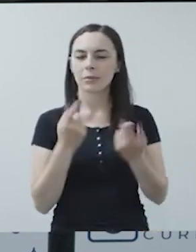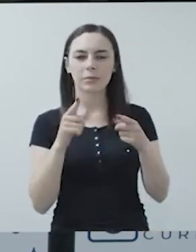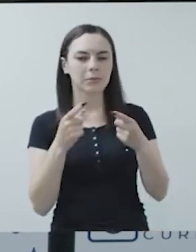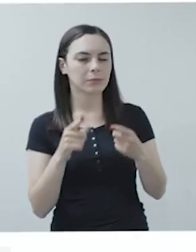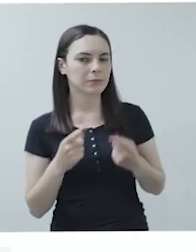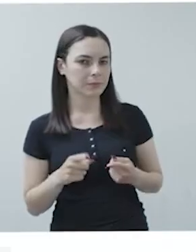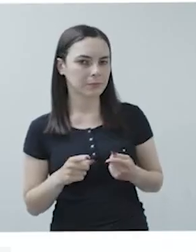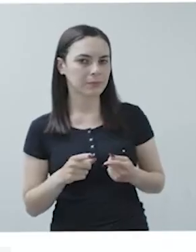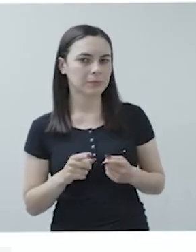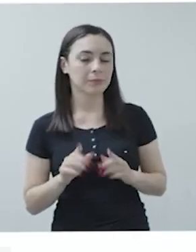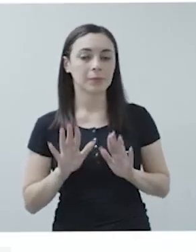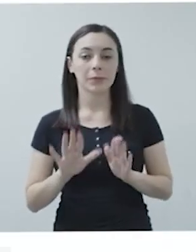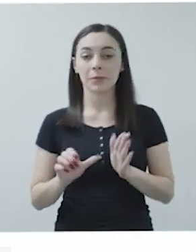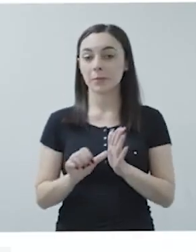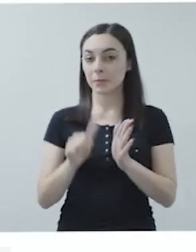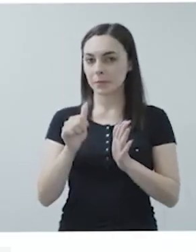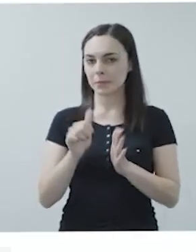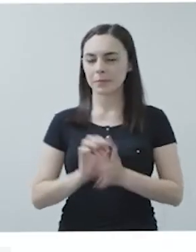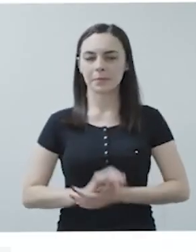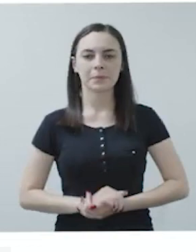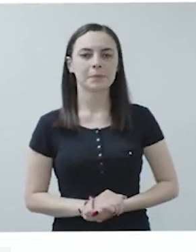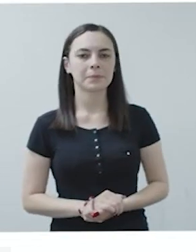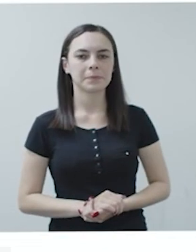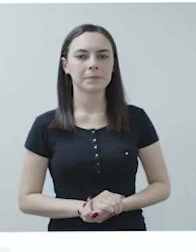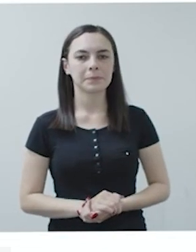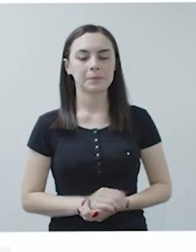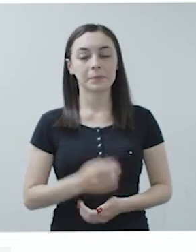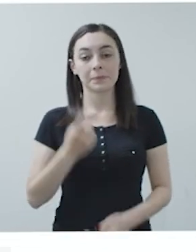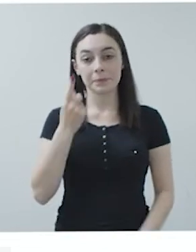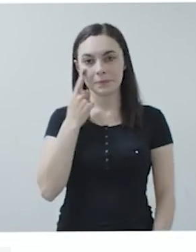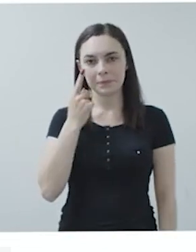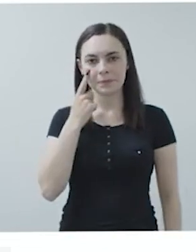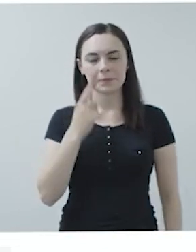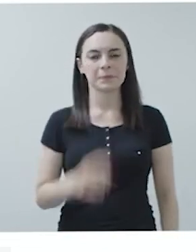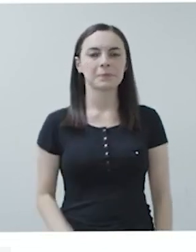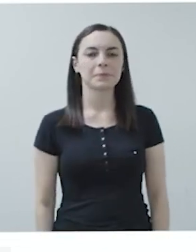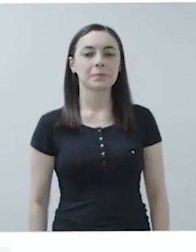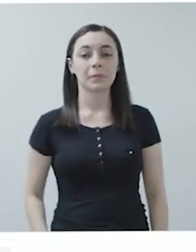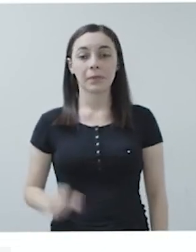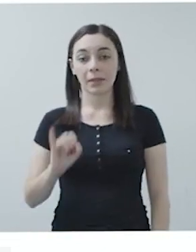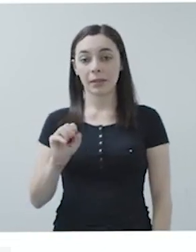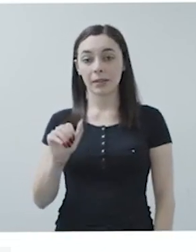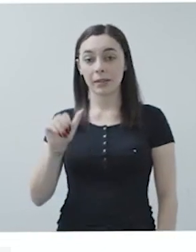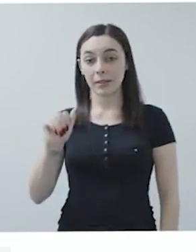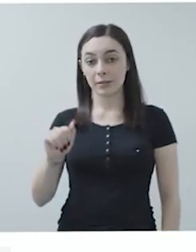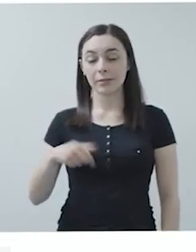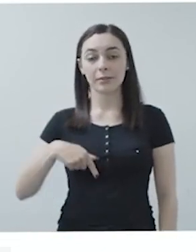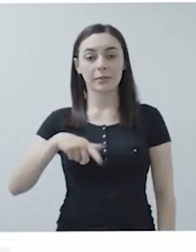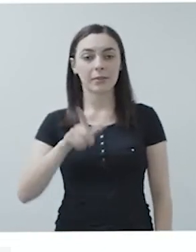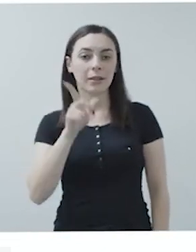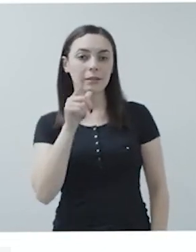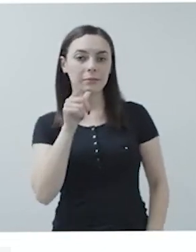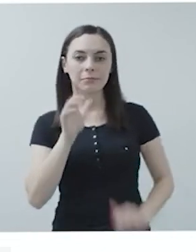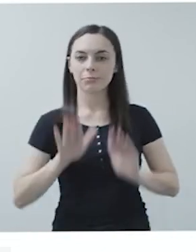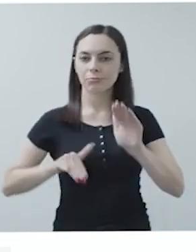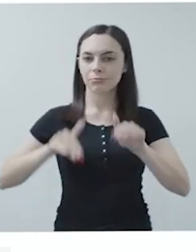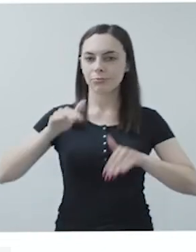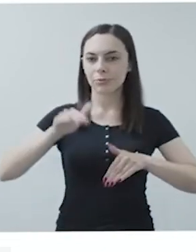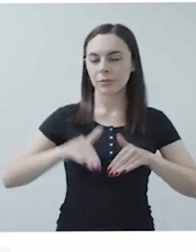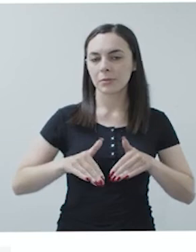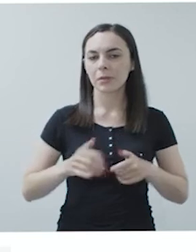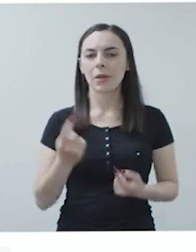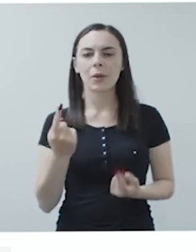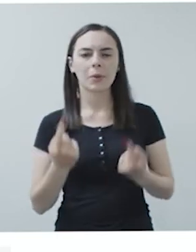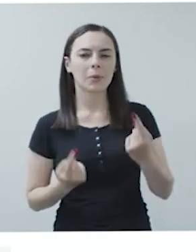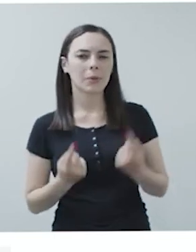desse pense rápido. Vamos para o primeiro. Olha lá. Isa vai tomar um banho de piscina. Em qual